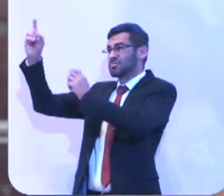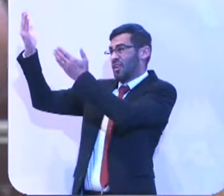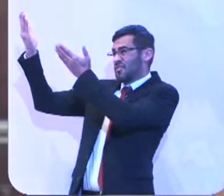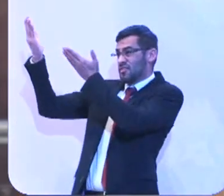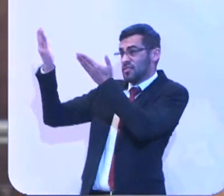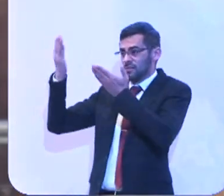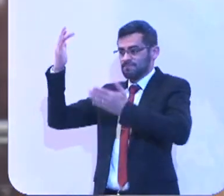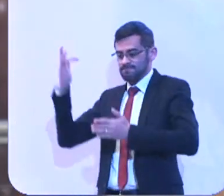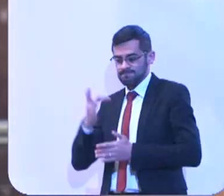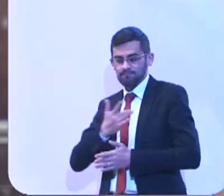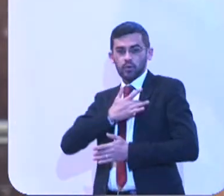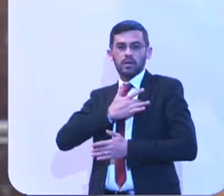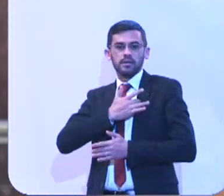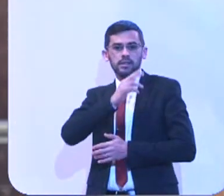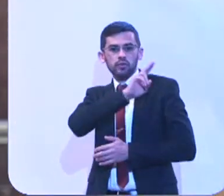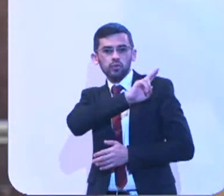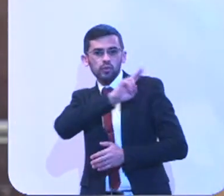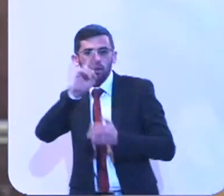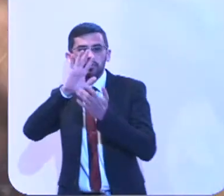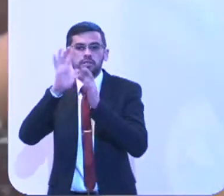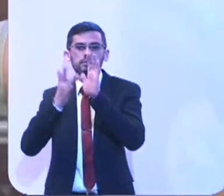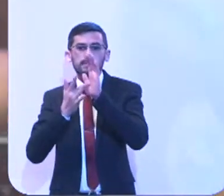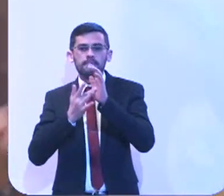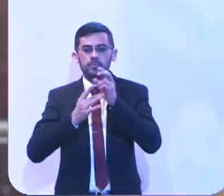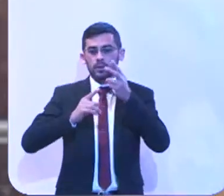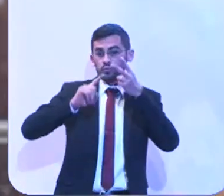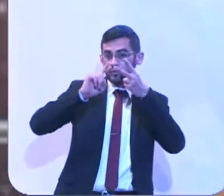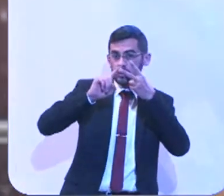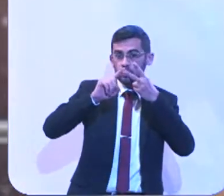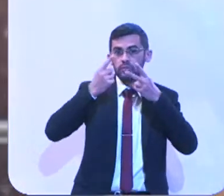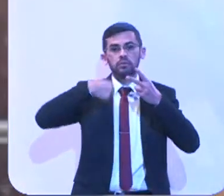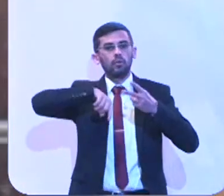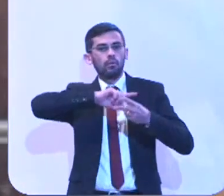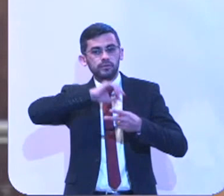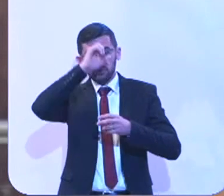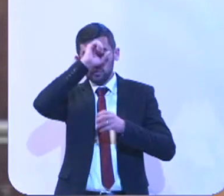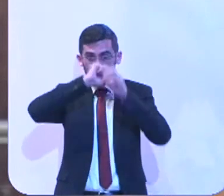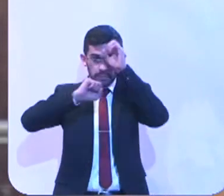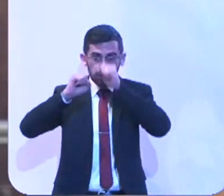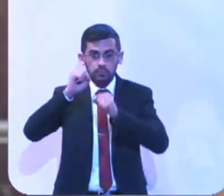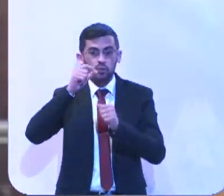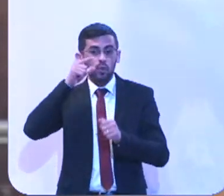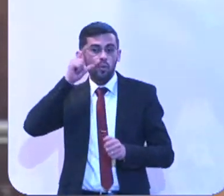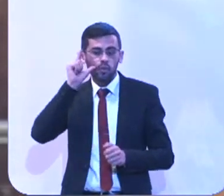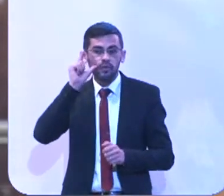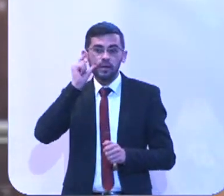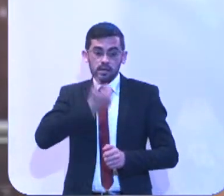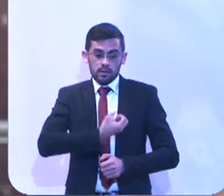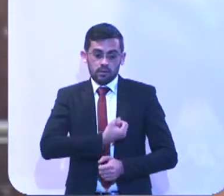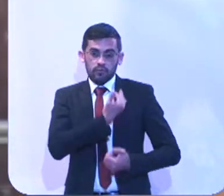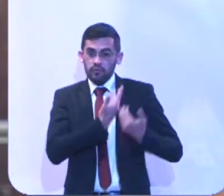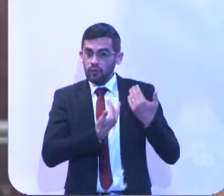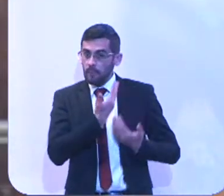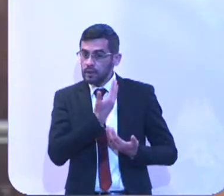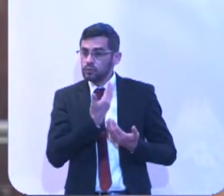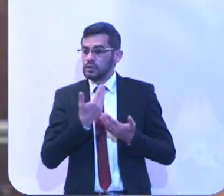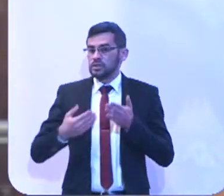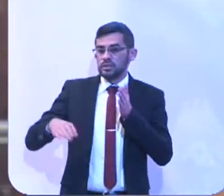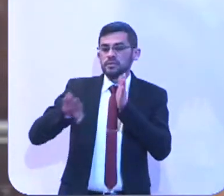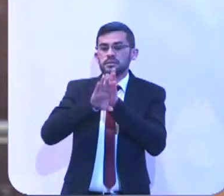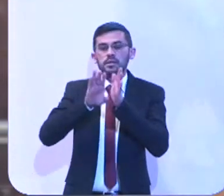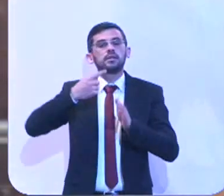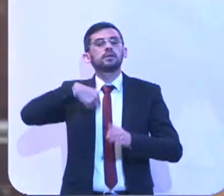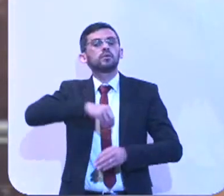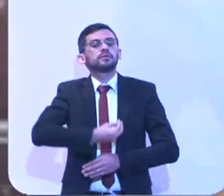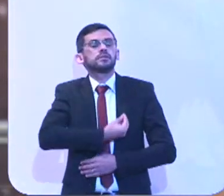em nome de Jesus. Em segundo lugar, estudamos ontem também que o avivamento pessoal, ele chega nas nossas